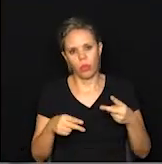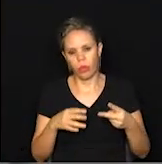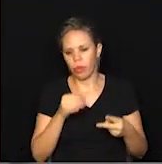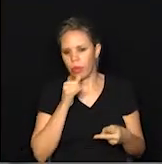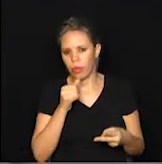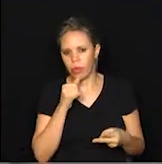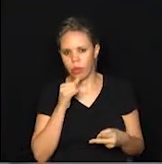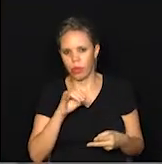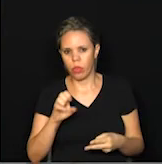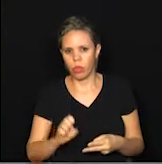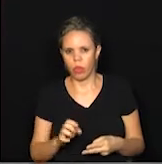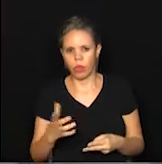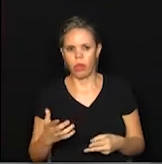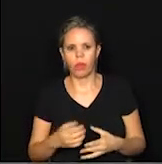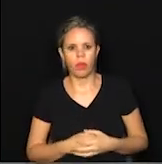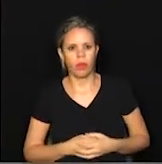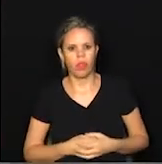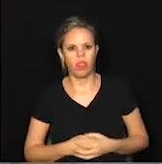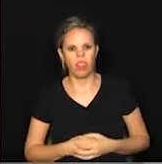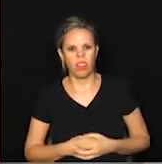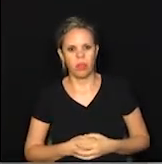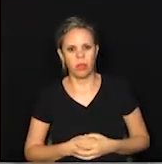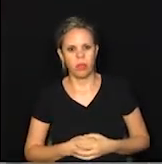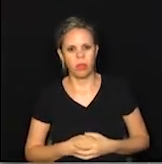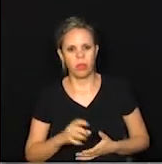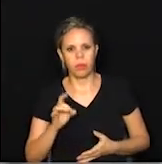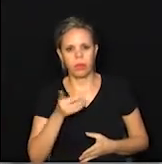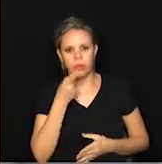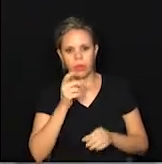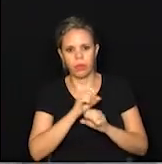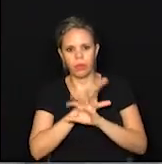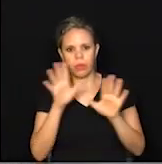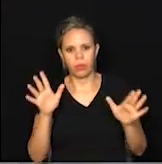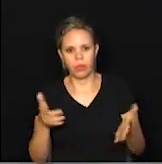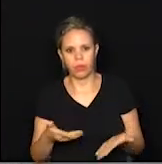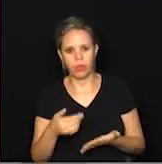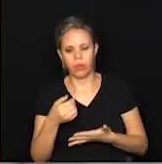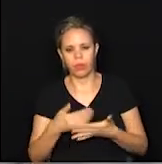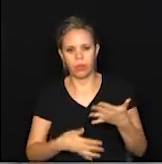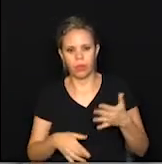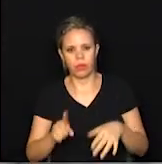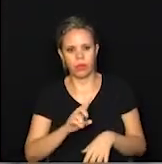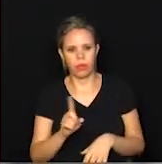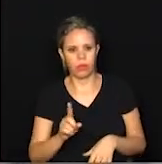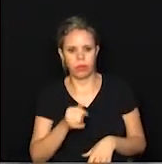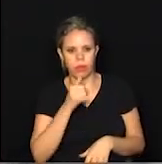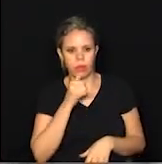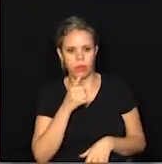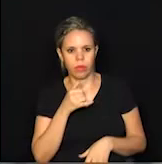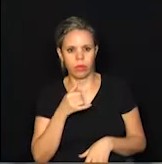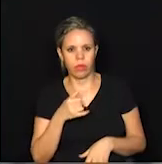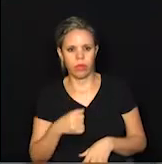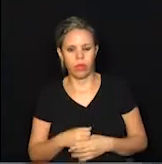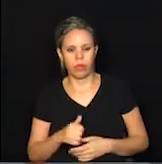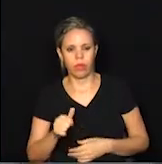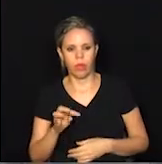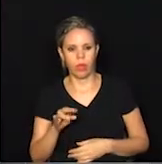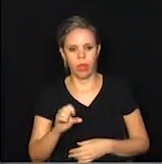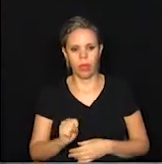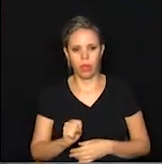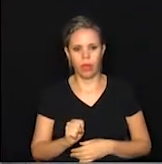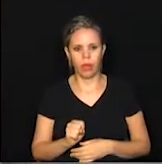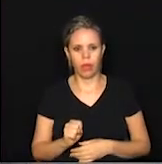Eduardo e o José Luiz, só para deixar bem claro, essas partes, tanto as ATIs como os